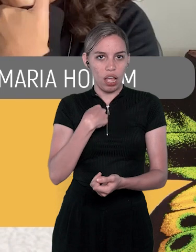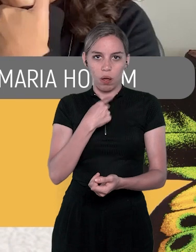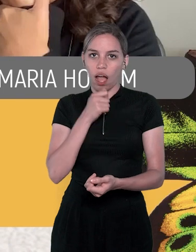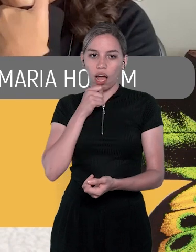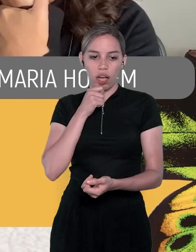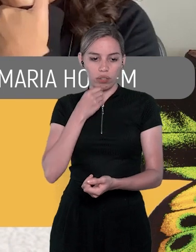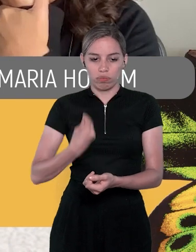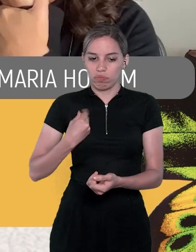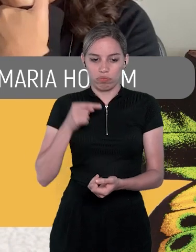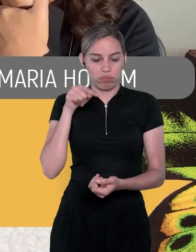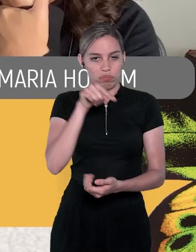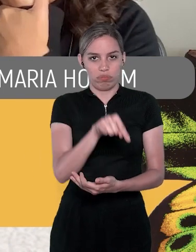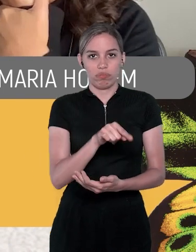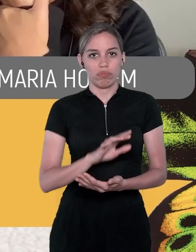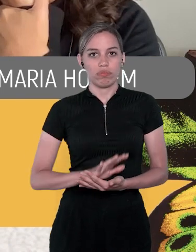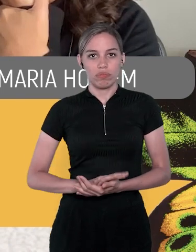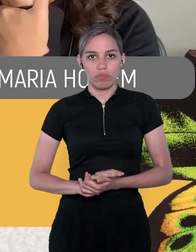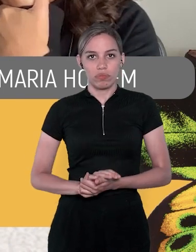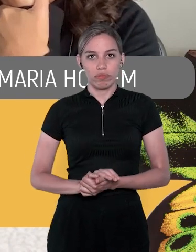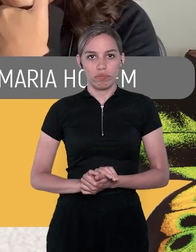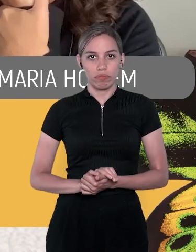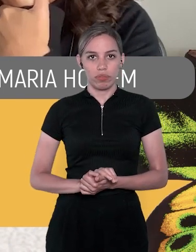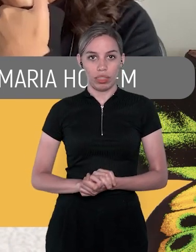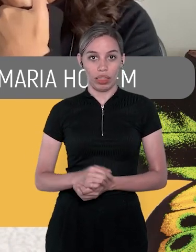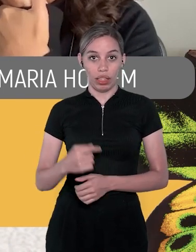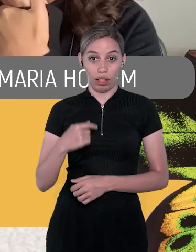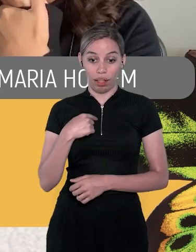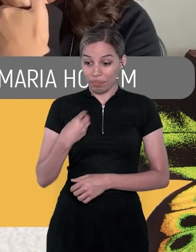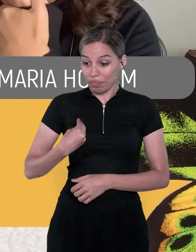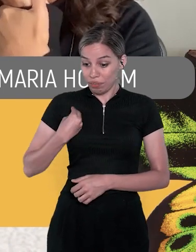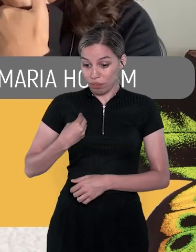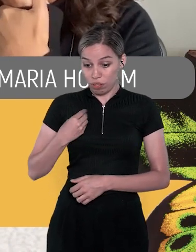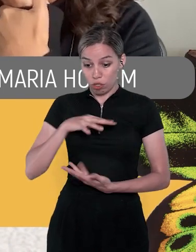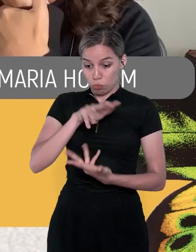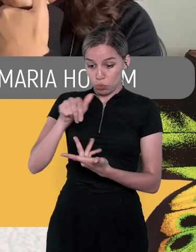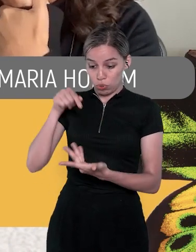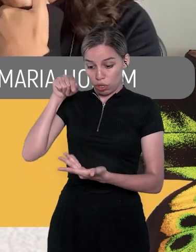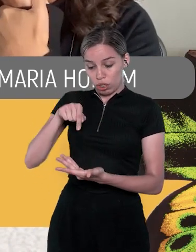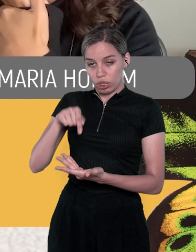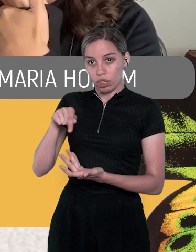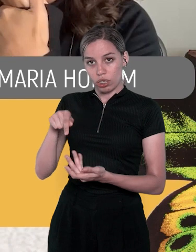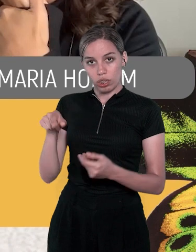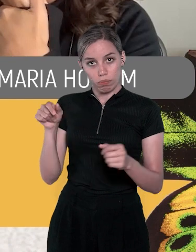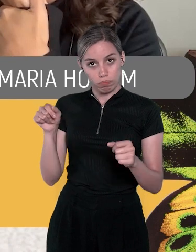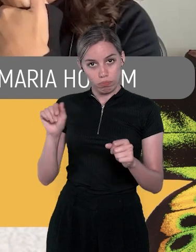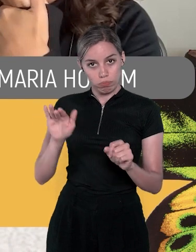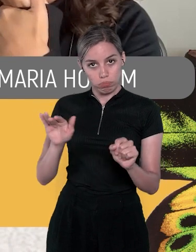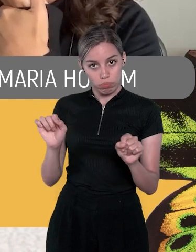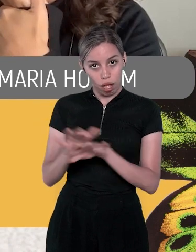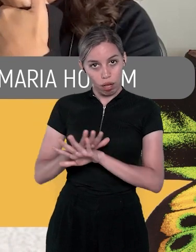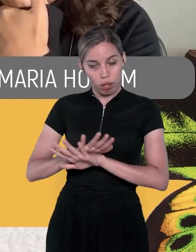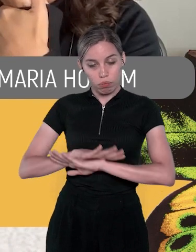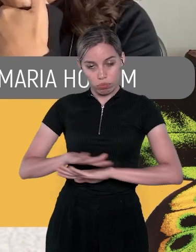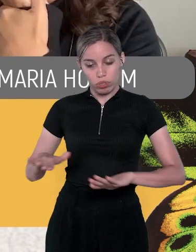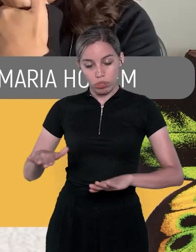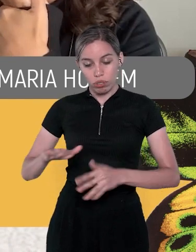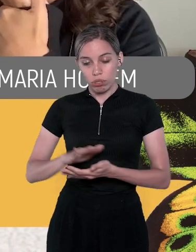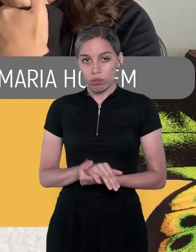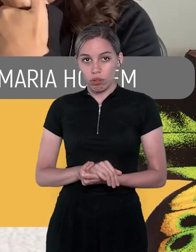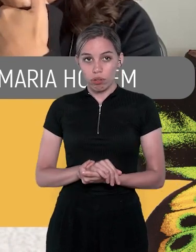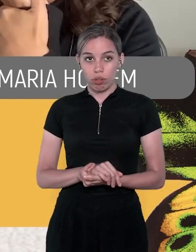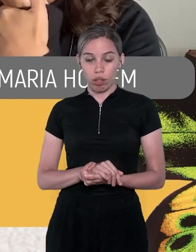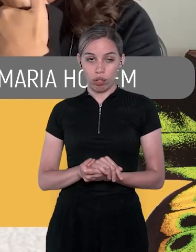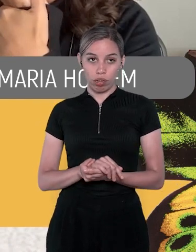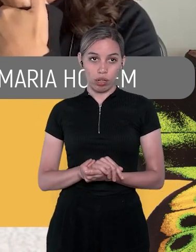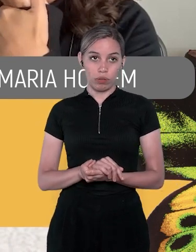olha, eu não estou nesse novo mundo. Eu estou aqui Então, isso com certeza, você